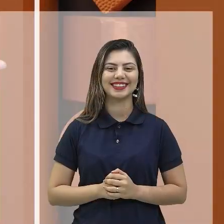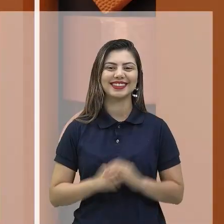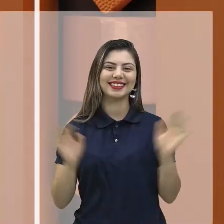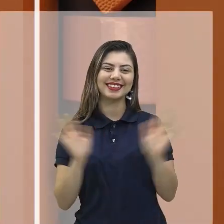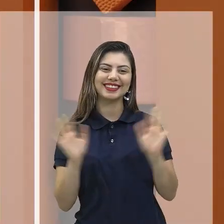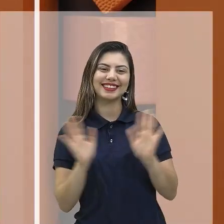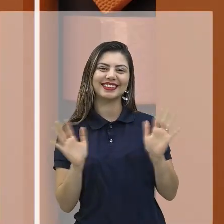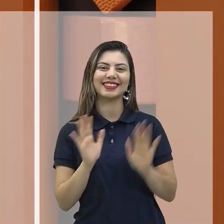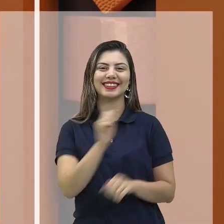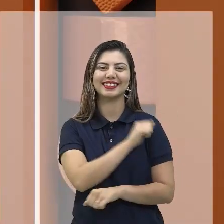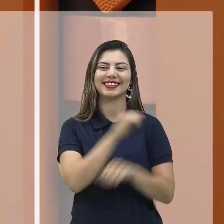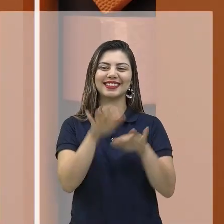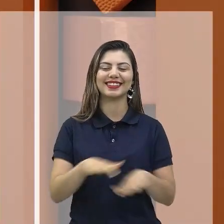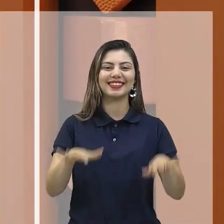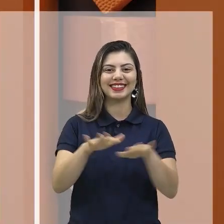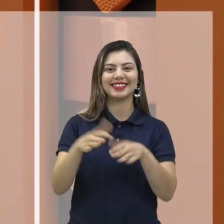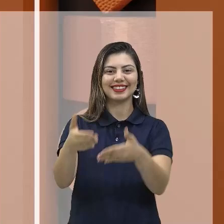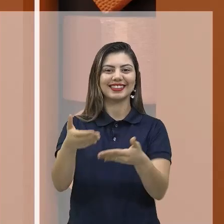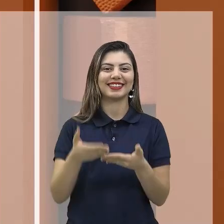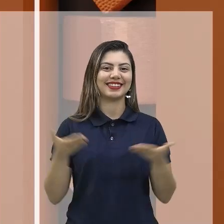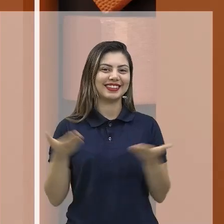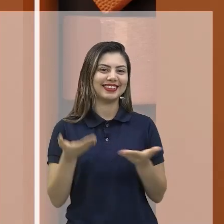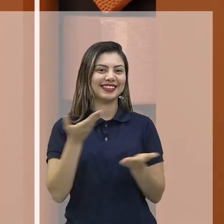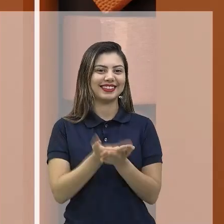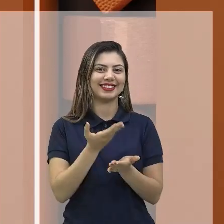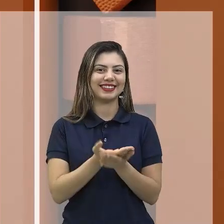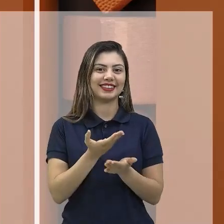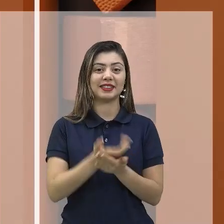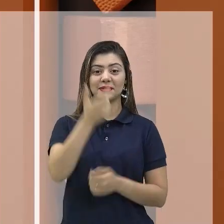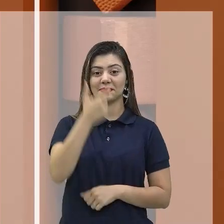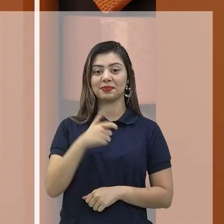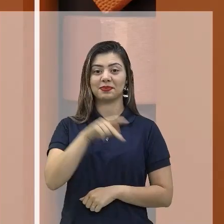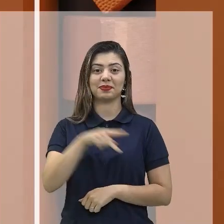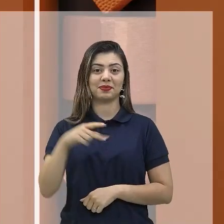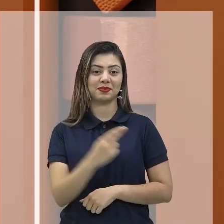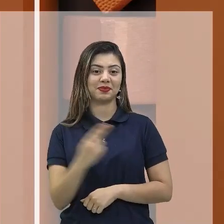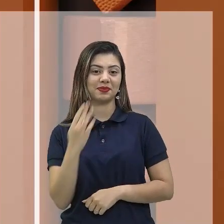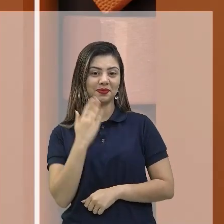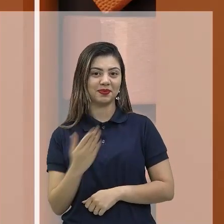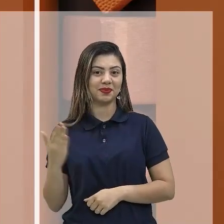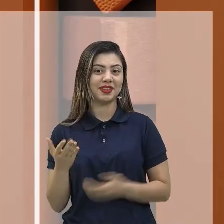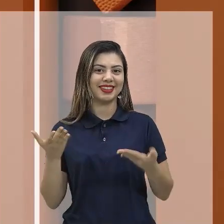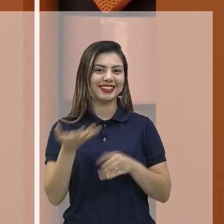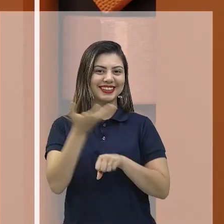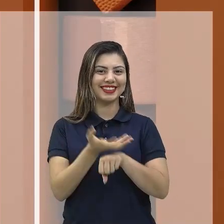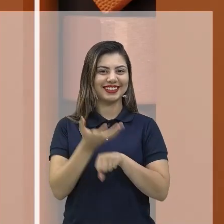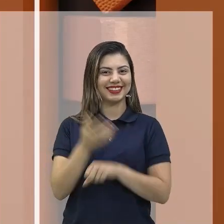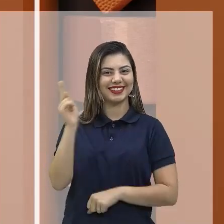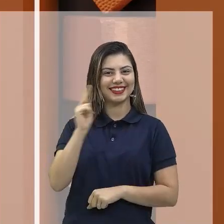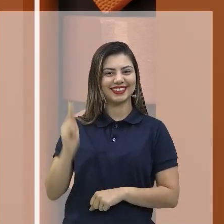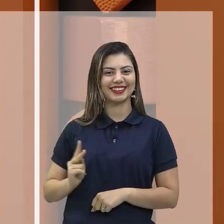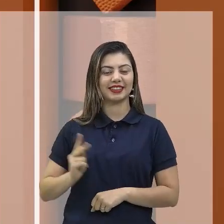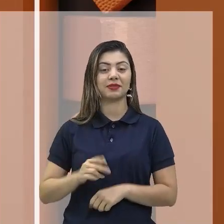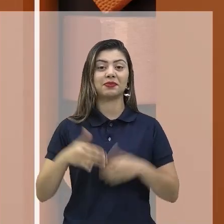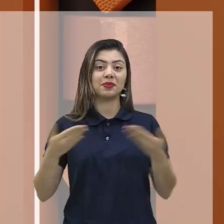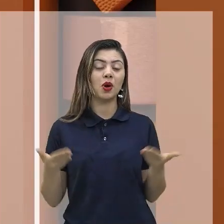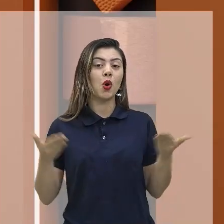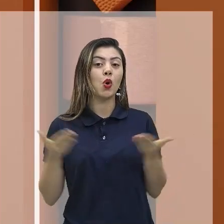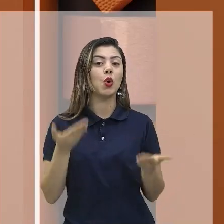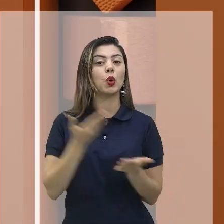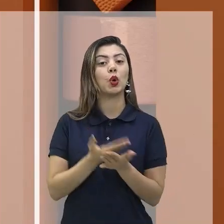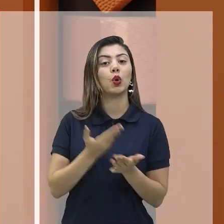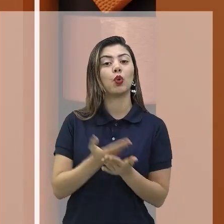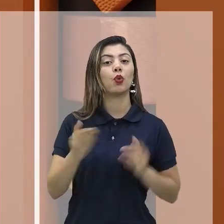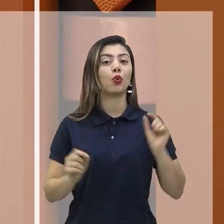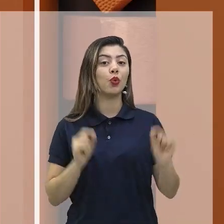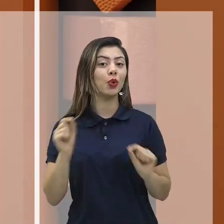Olá, meus queridos, sejam todos bem-vindos a mais uma aula. Eu sou a professora Adriana Cabral, do Componente de História, e te convido a acompanhar